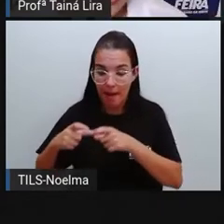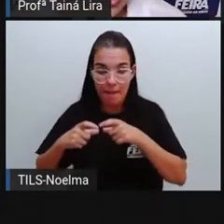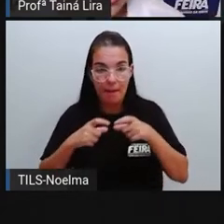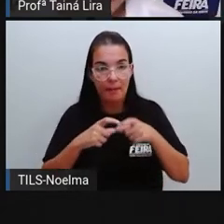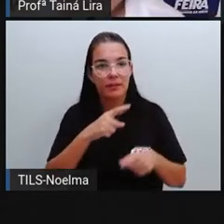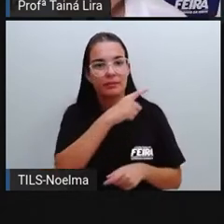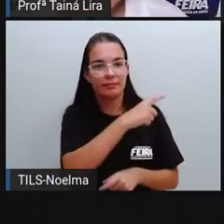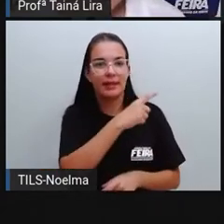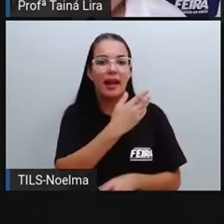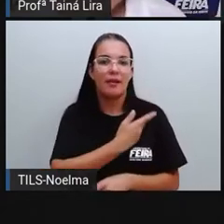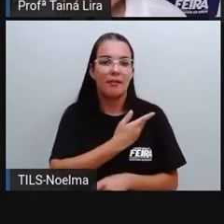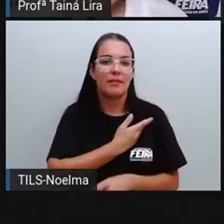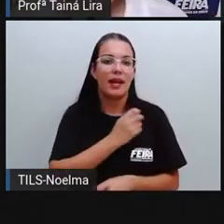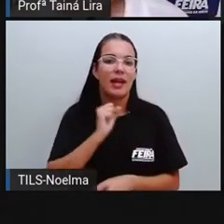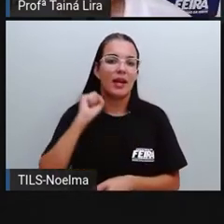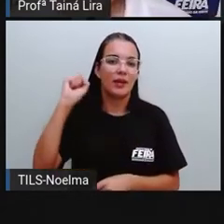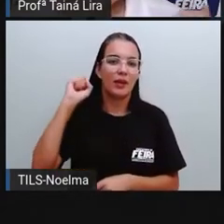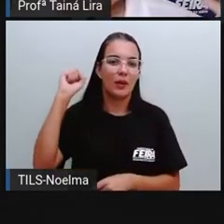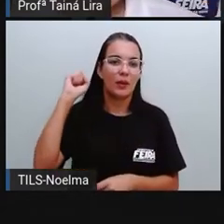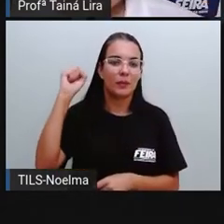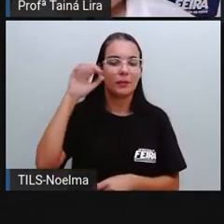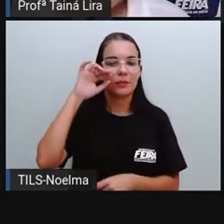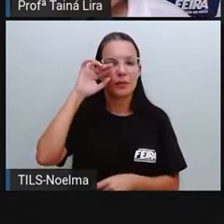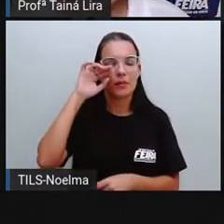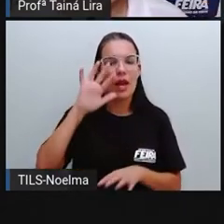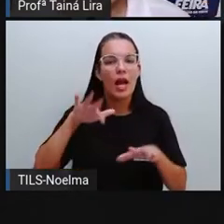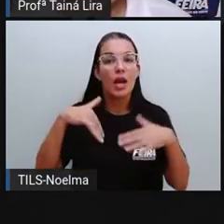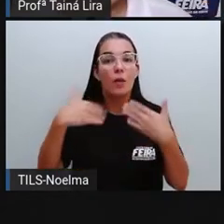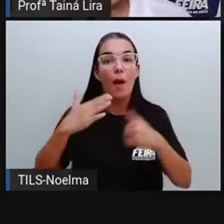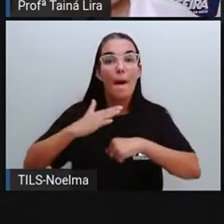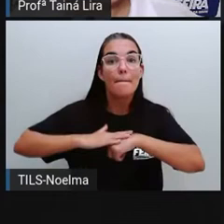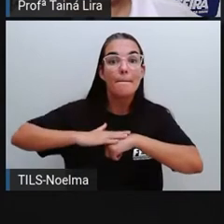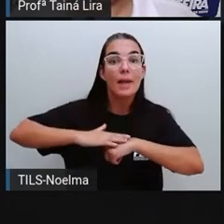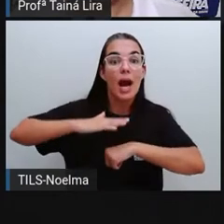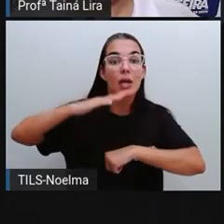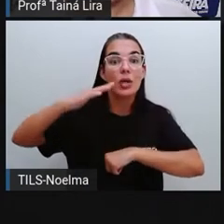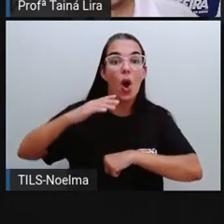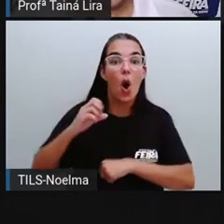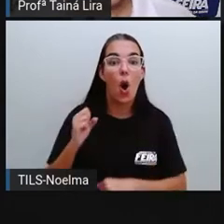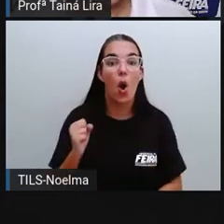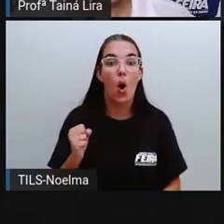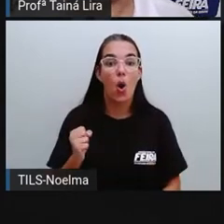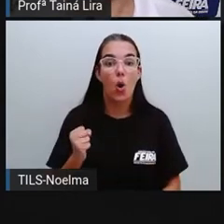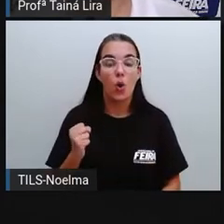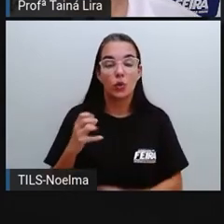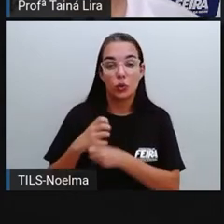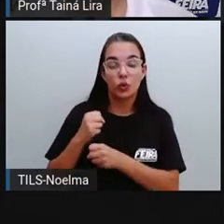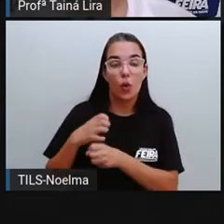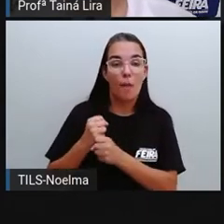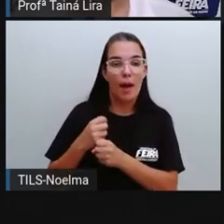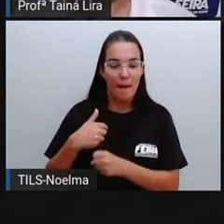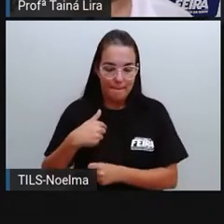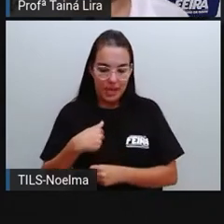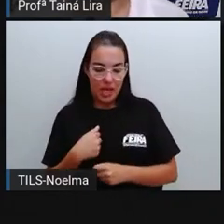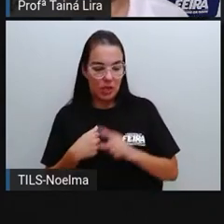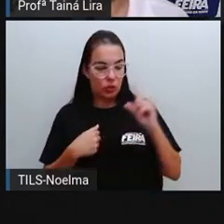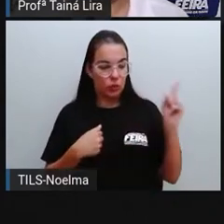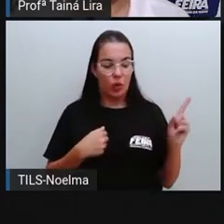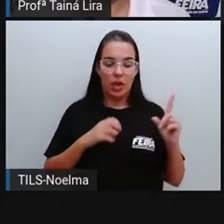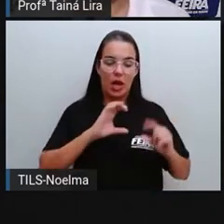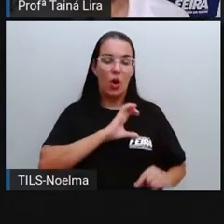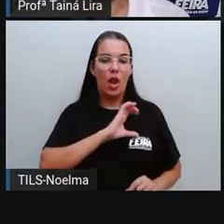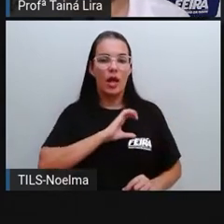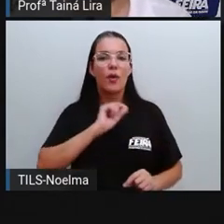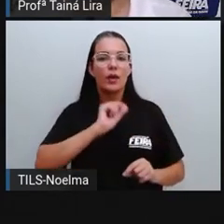ela ganhou, tá? E qual foi a maior pontuação de cada jogador, ou seja, minha e da colega? Então,